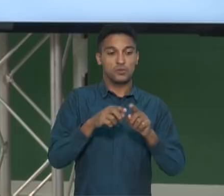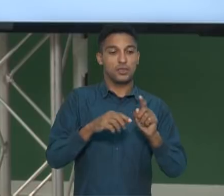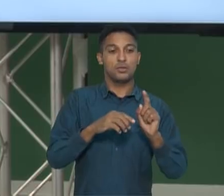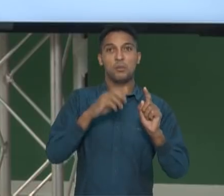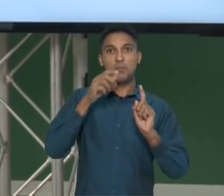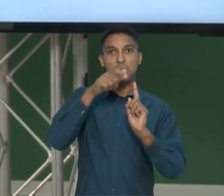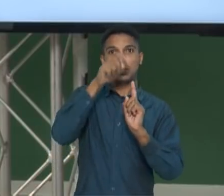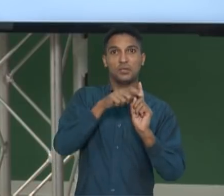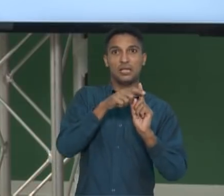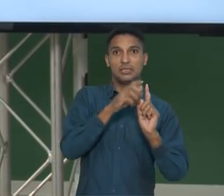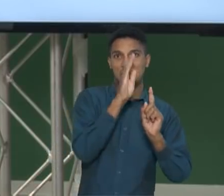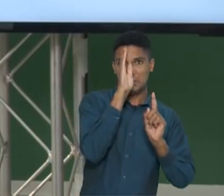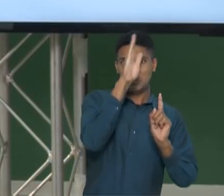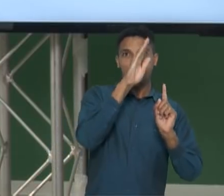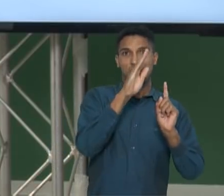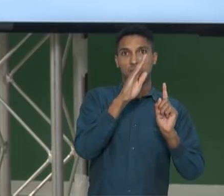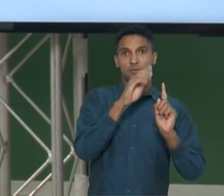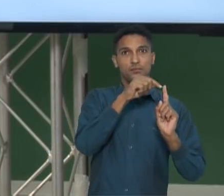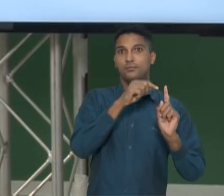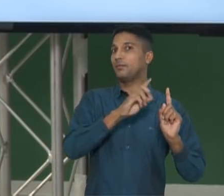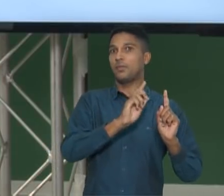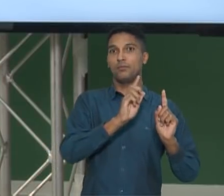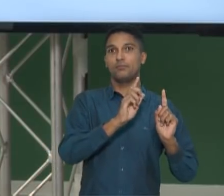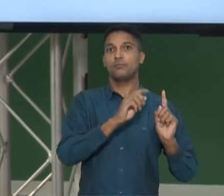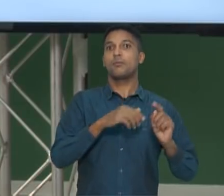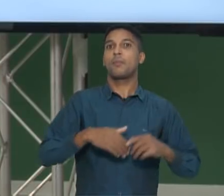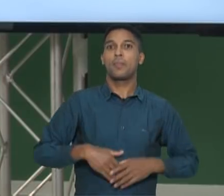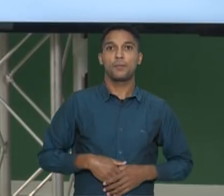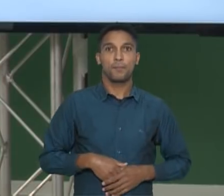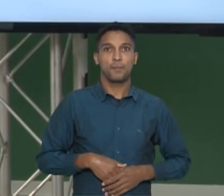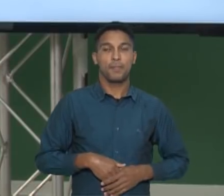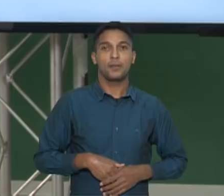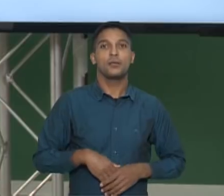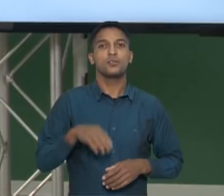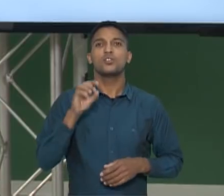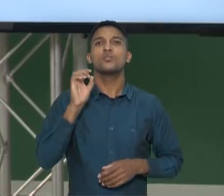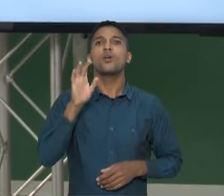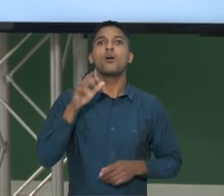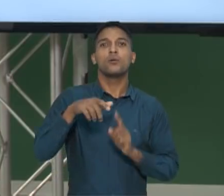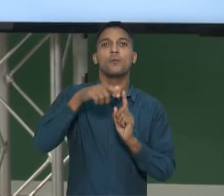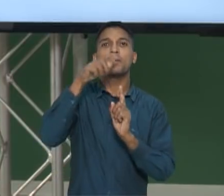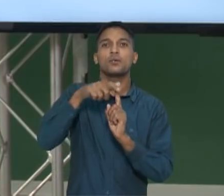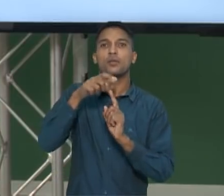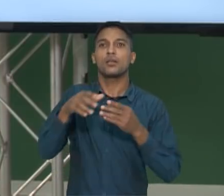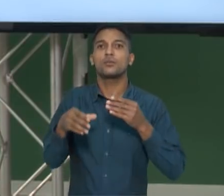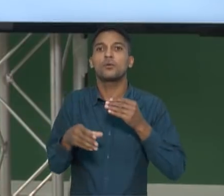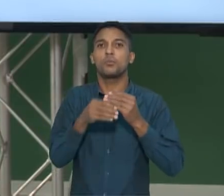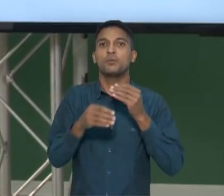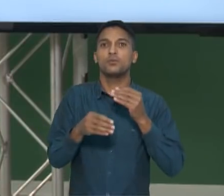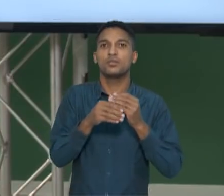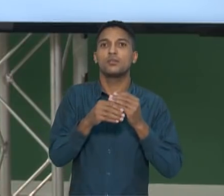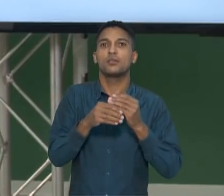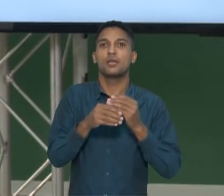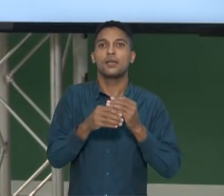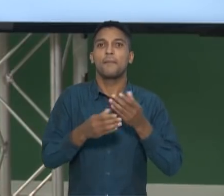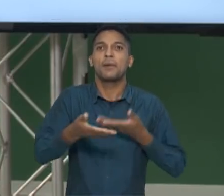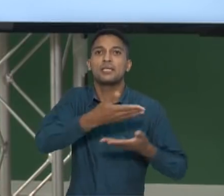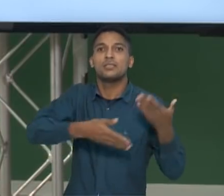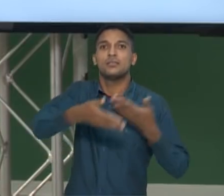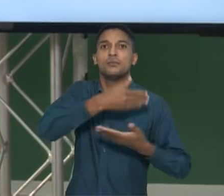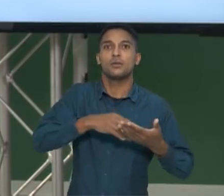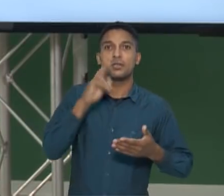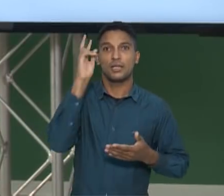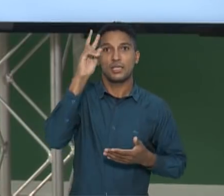ou secundários, apenas estão ali de alguma forma complementando para que as histórias aconteçam, né? Para que o leitor compreenda